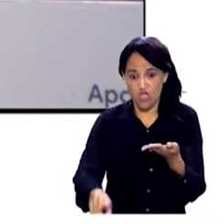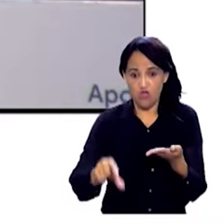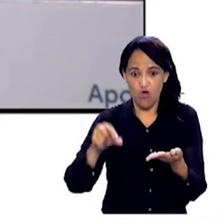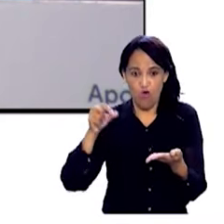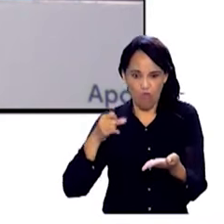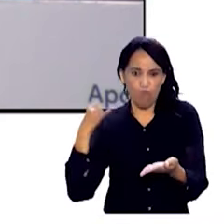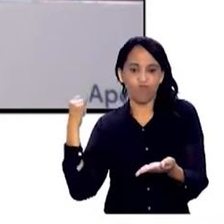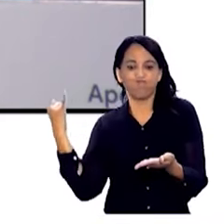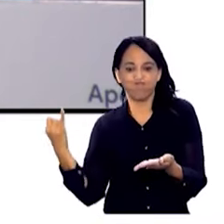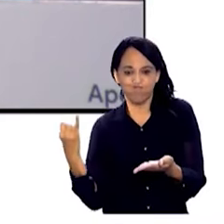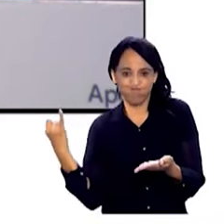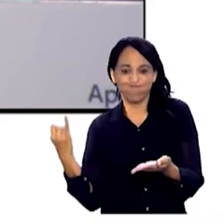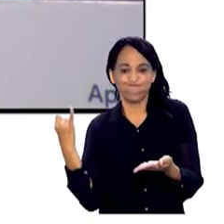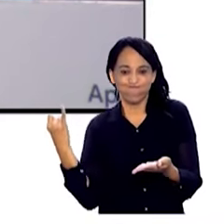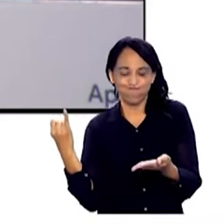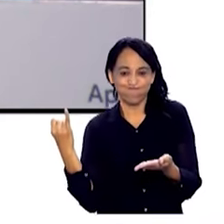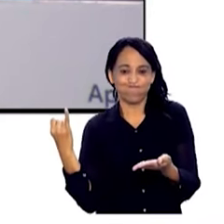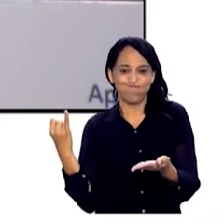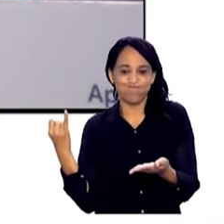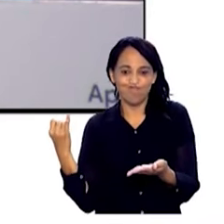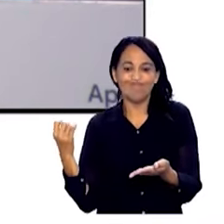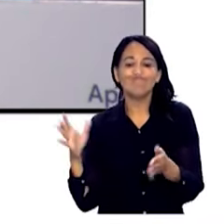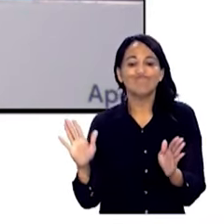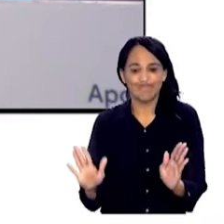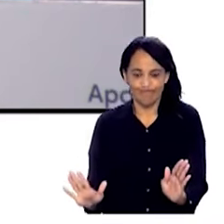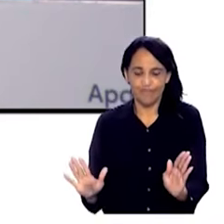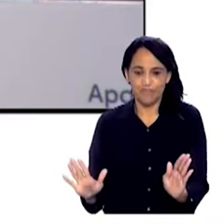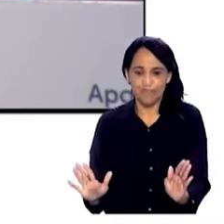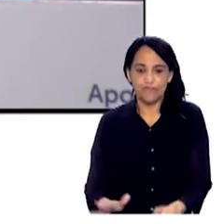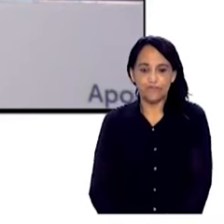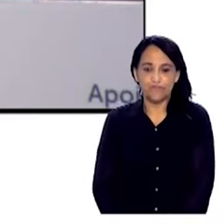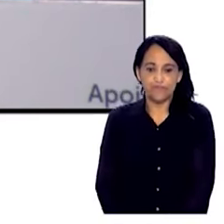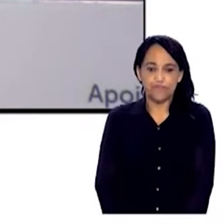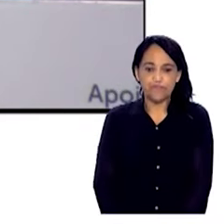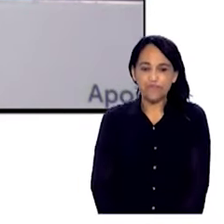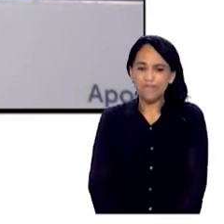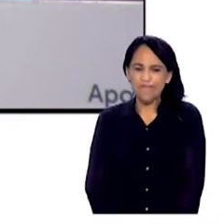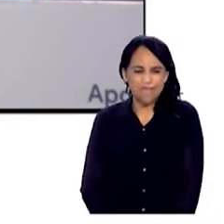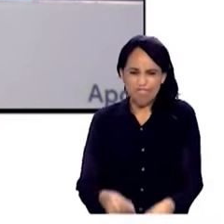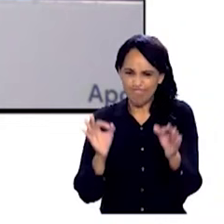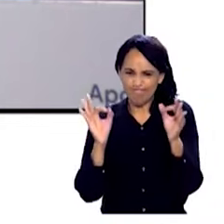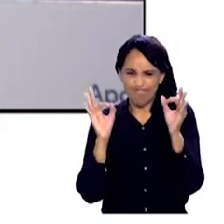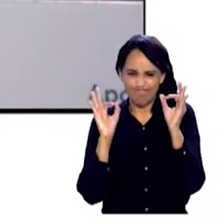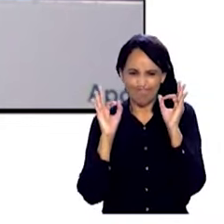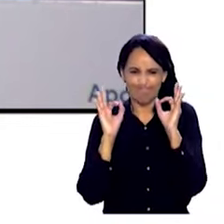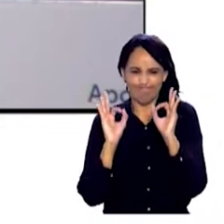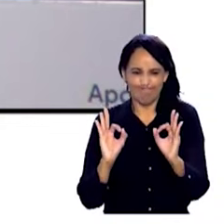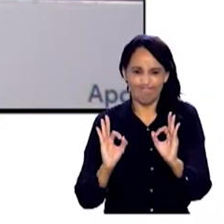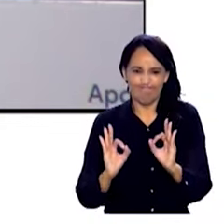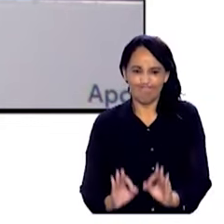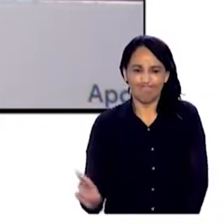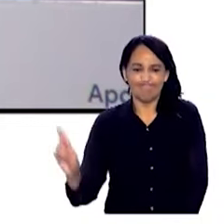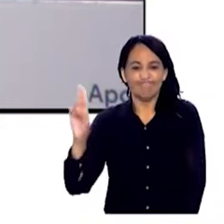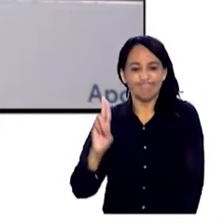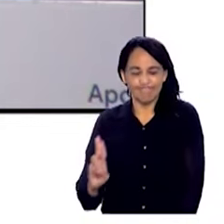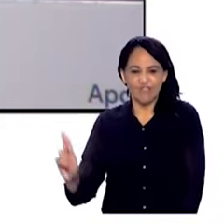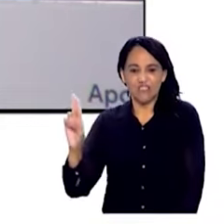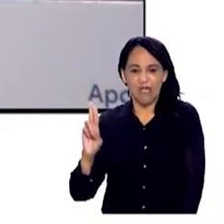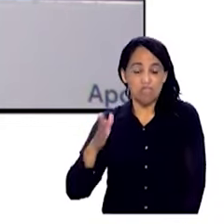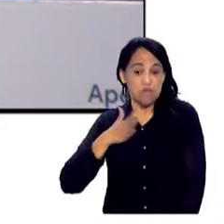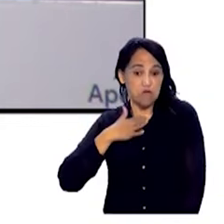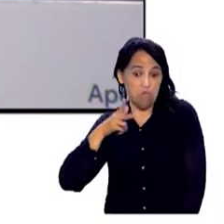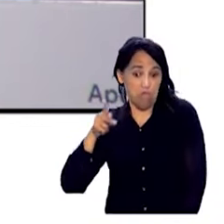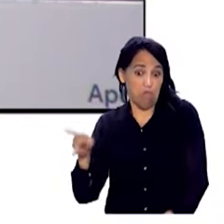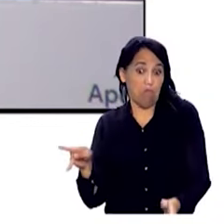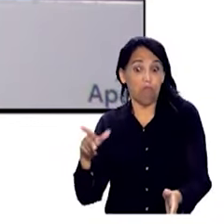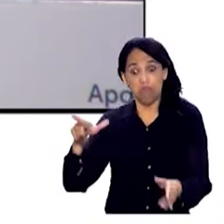eh em dois tomos eh e que foi utilíssima pro pro meu próprio trabalho né que é minha